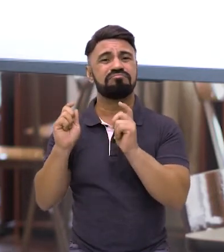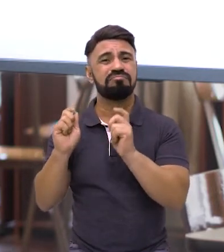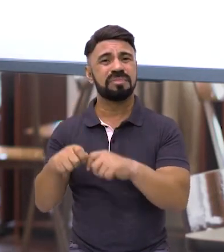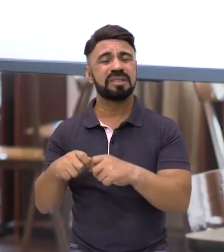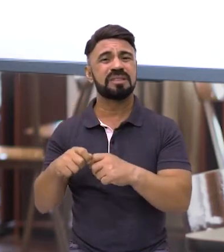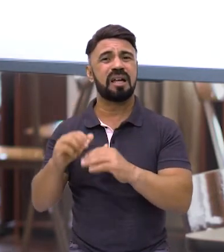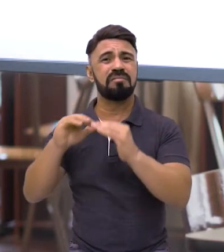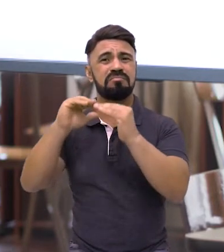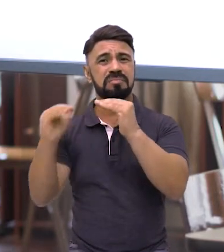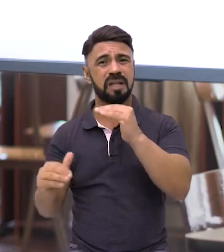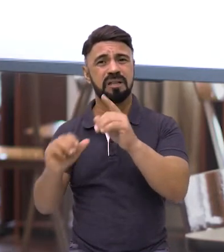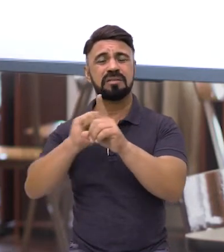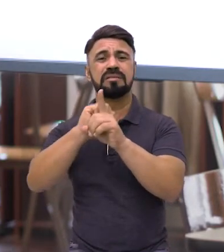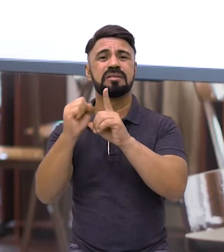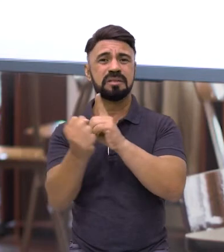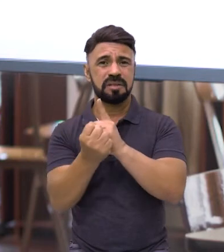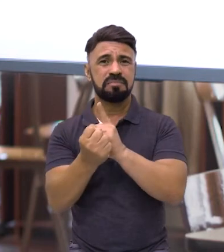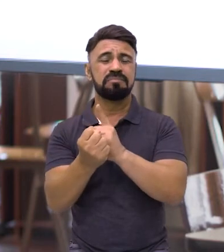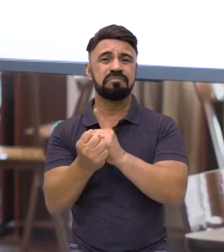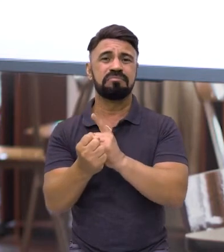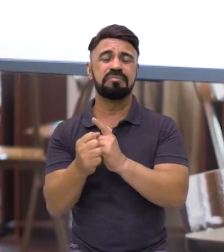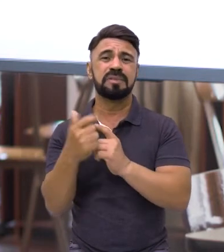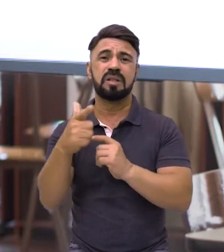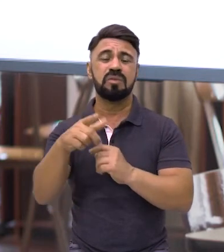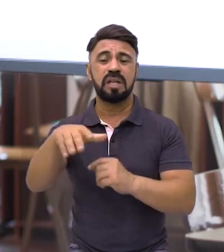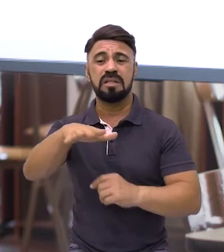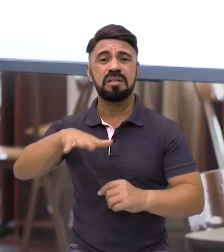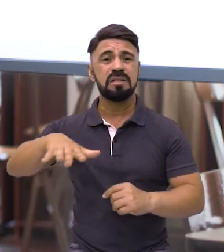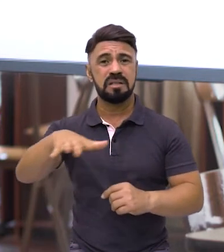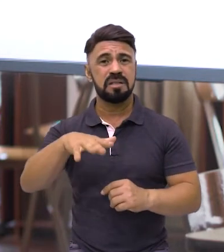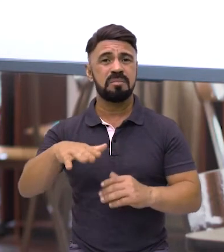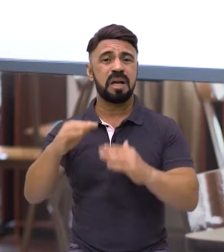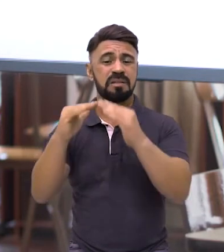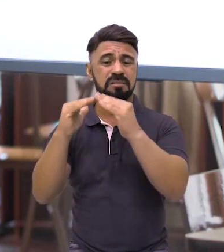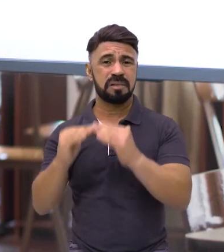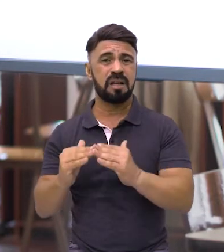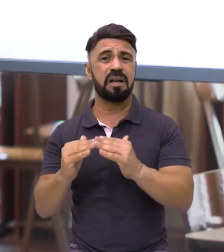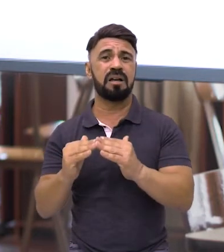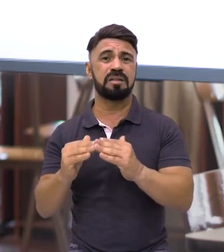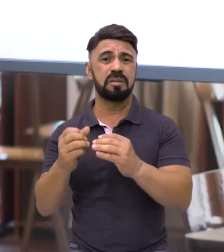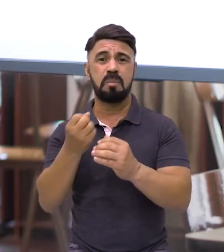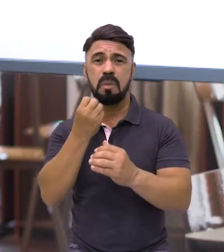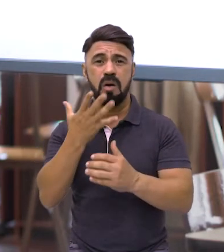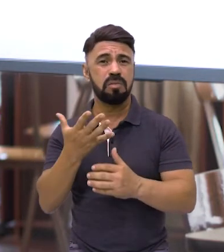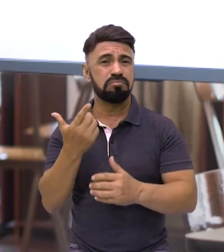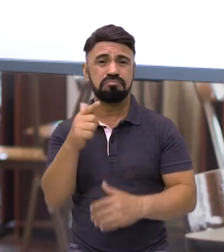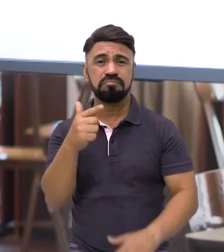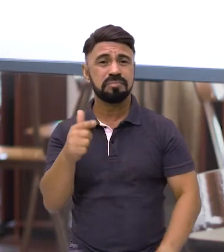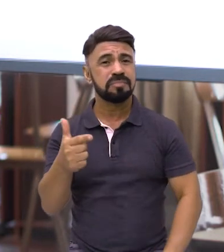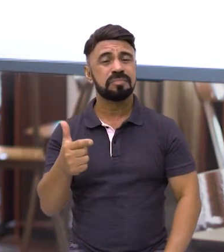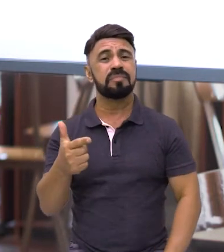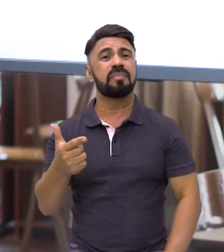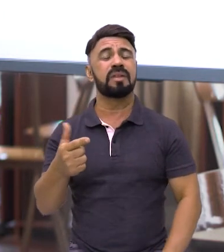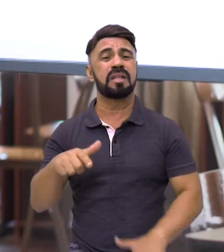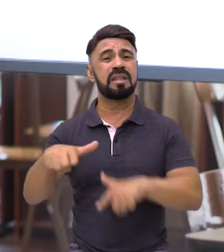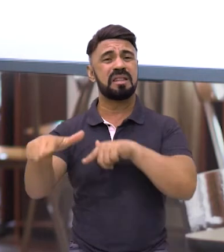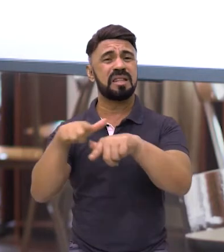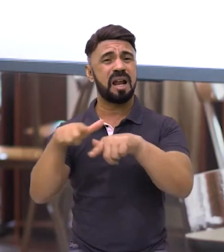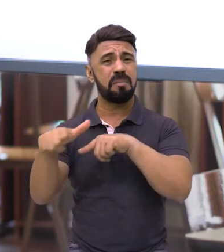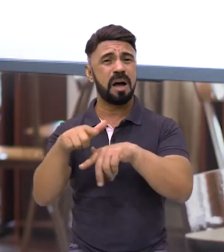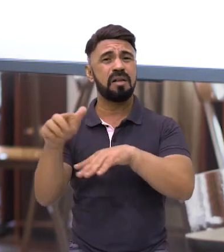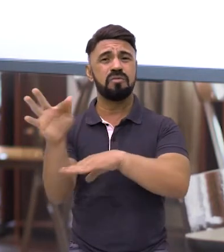suscetíveis à desigualdade social, que não têm espaço para moradia de qualidade, para o